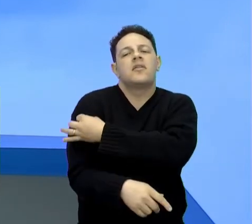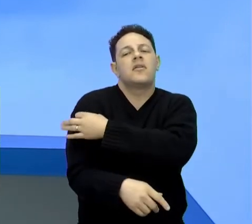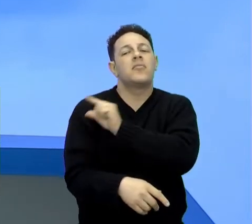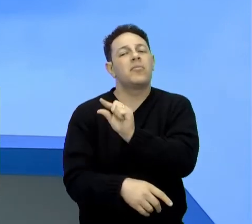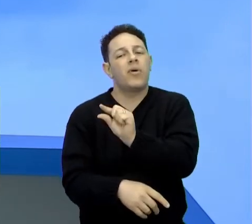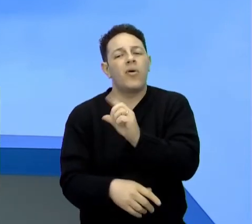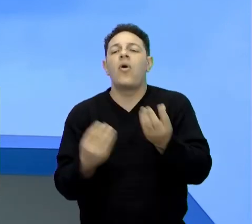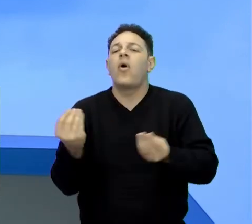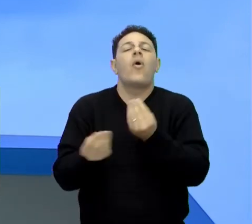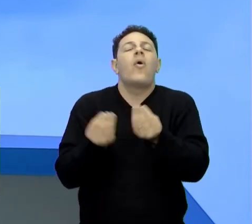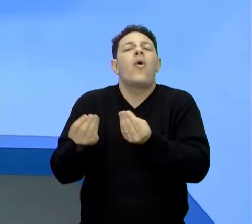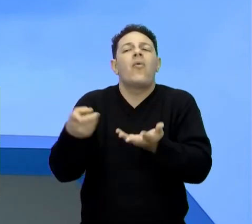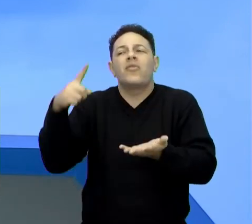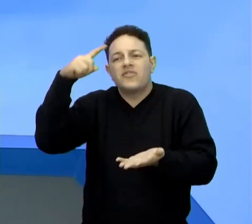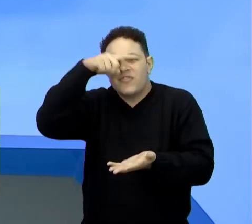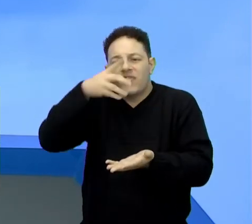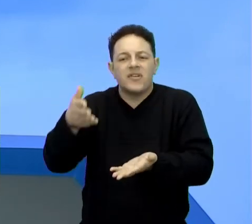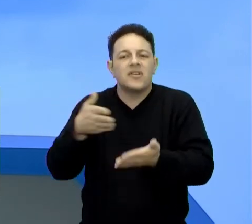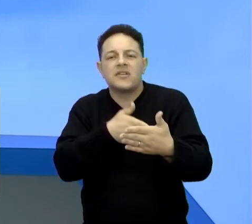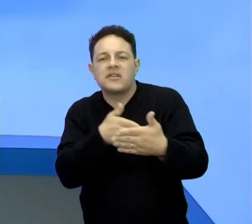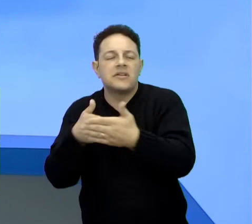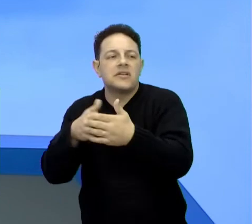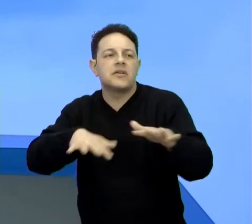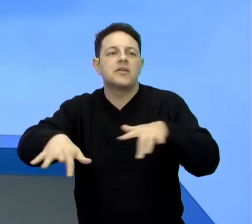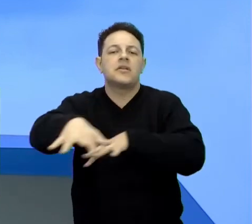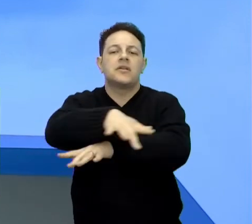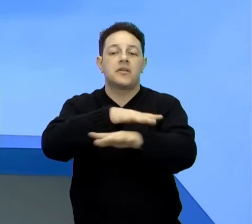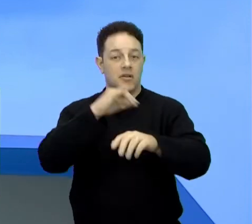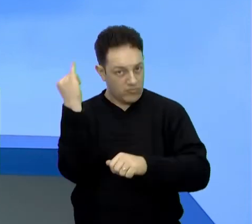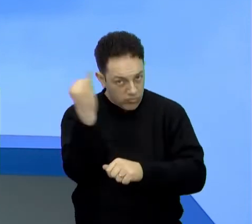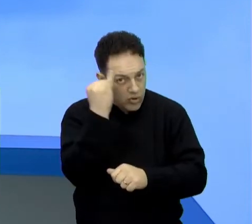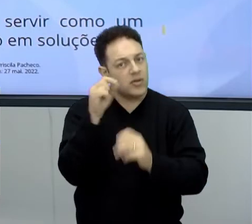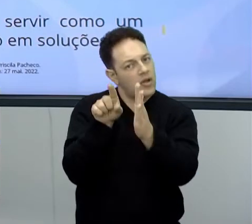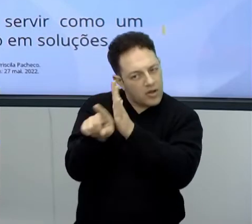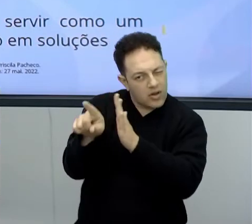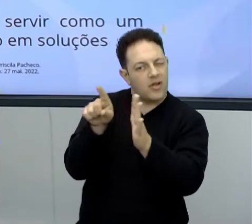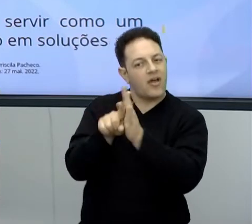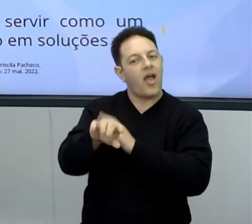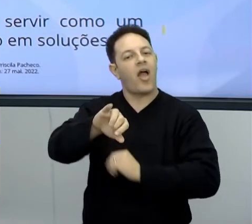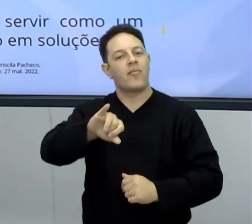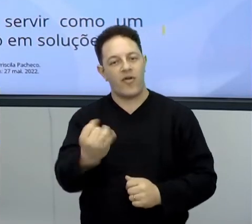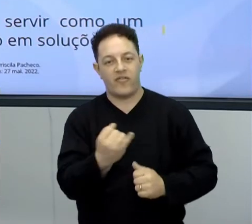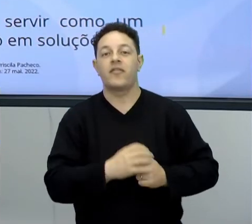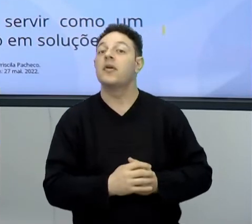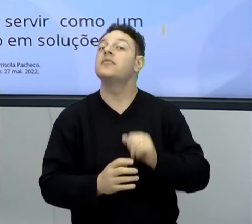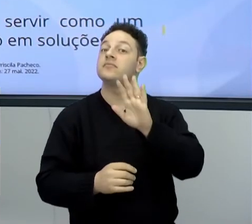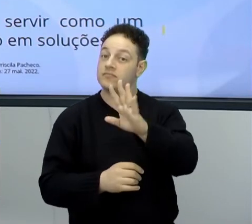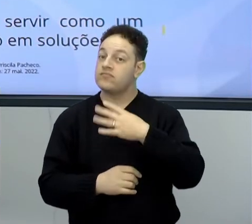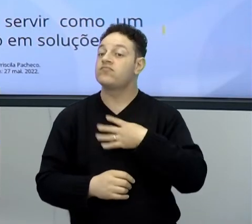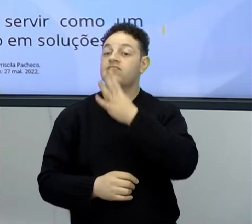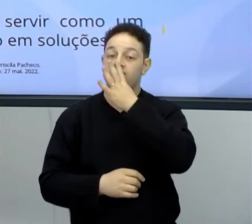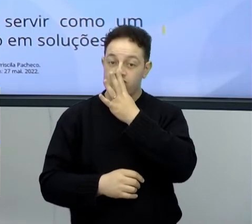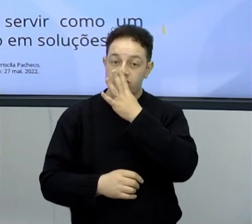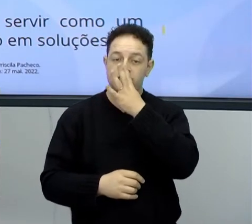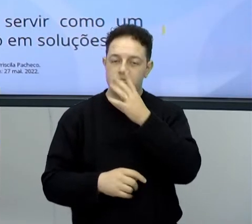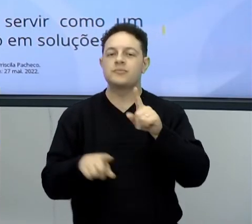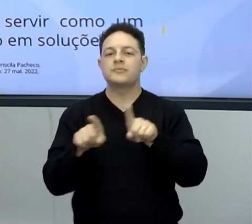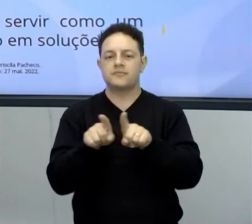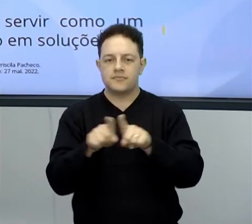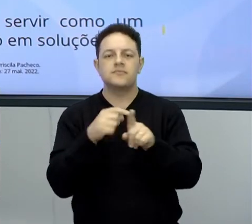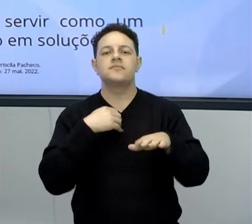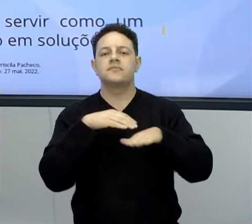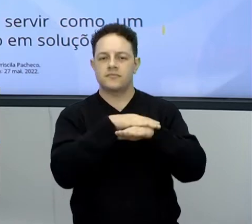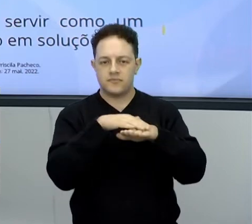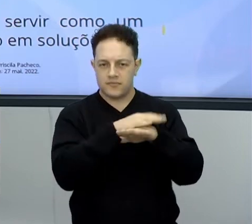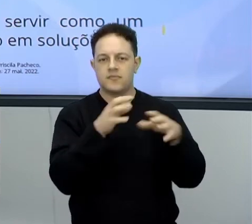atuam, como é que elas interagem na sociedade, isso é importantíssimo. Muito importante. O que eu tenho observado muito, eu tenho comentado com o